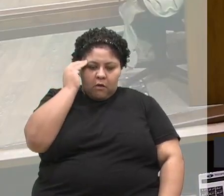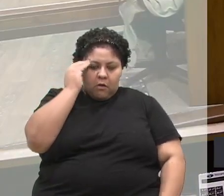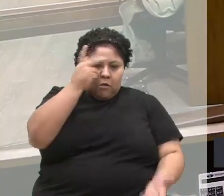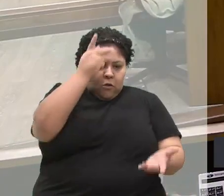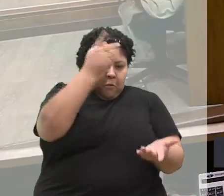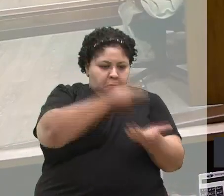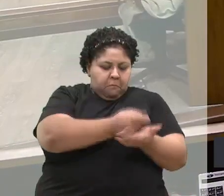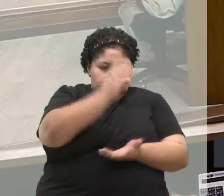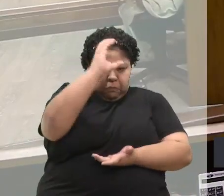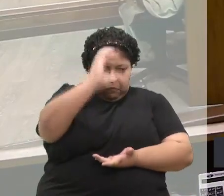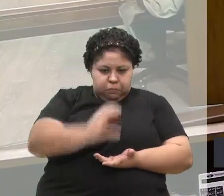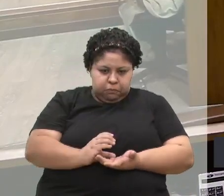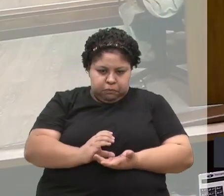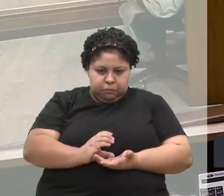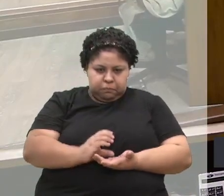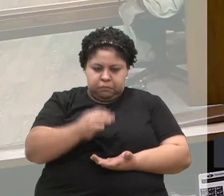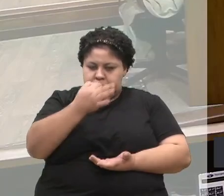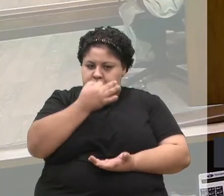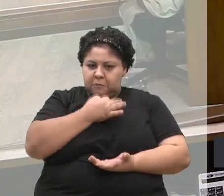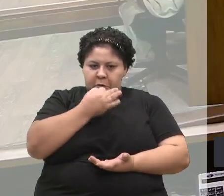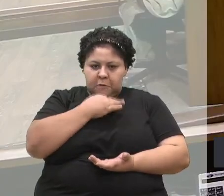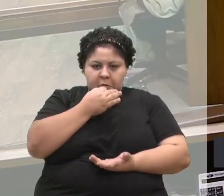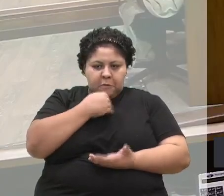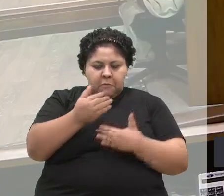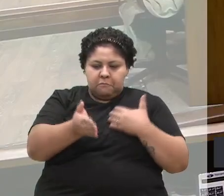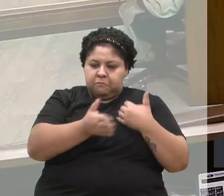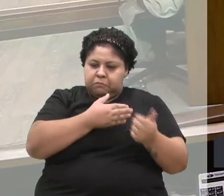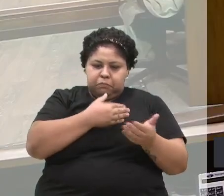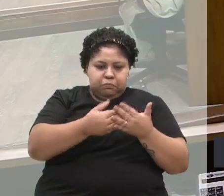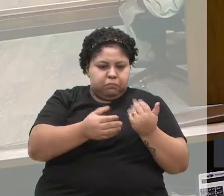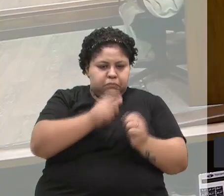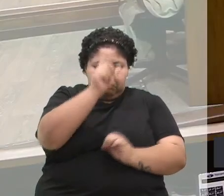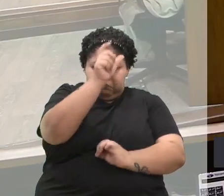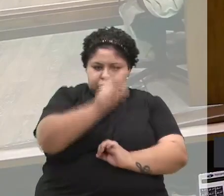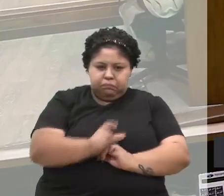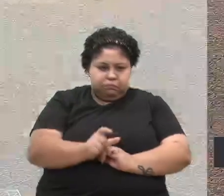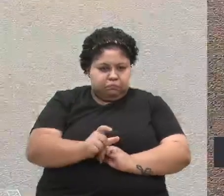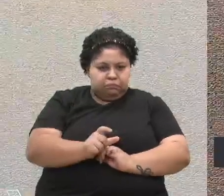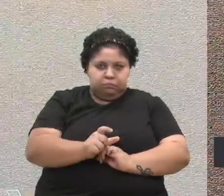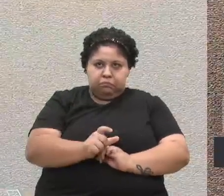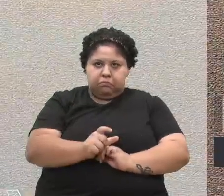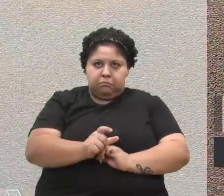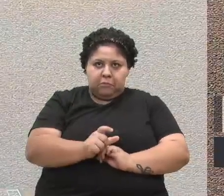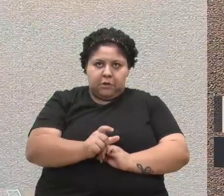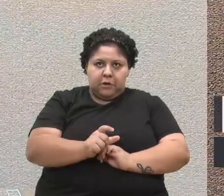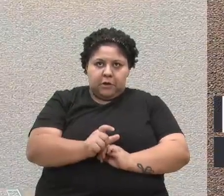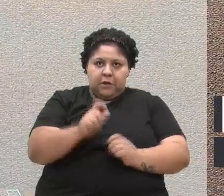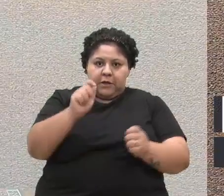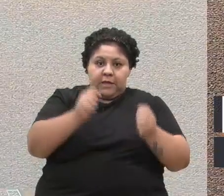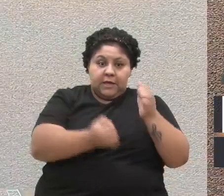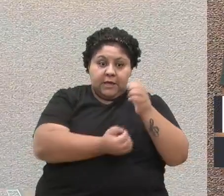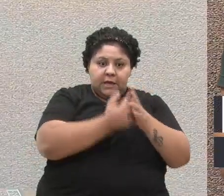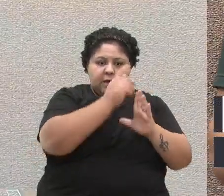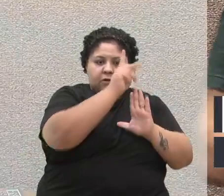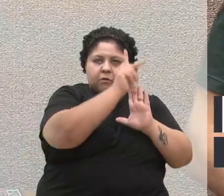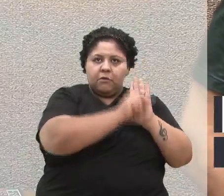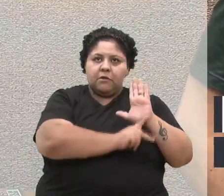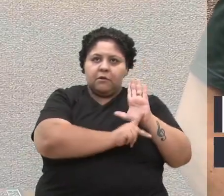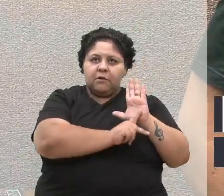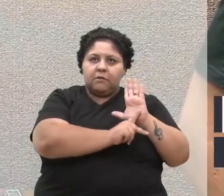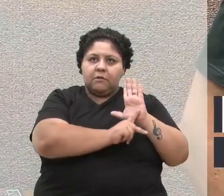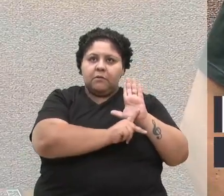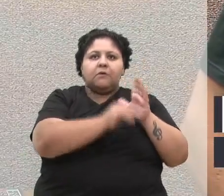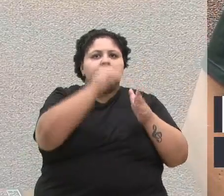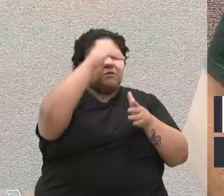caxiense, independentemente de quem coloque aqui, faça esse projeto, ele deve ser